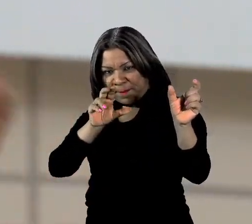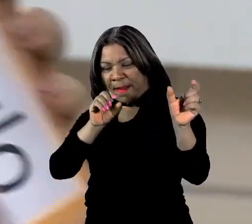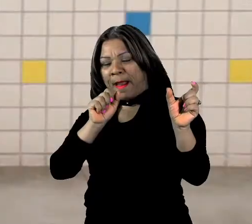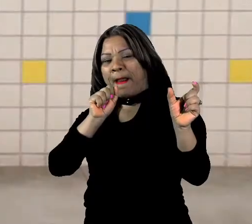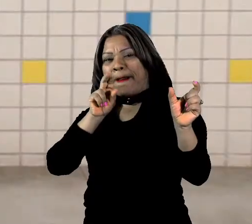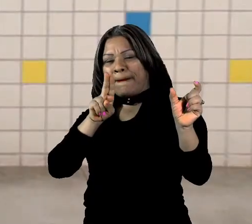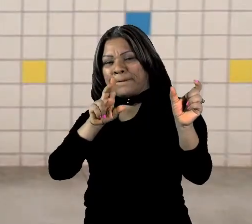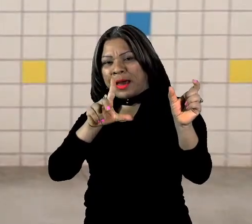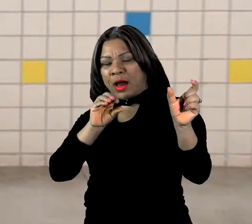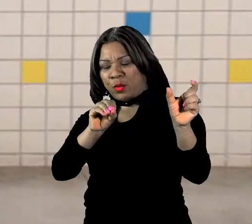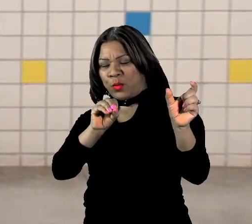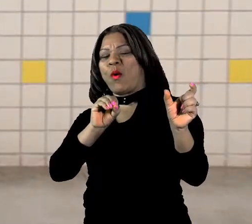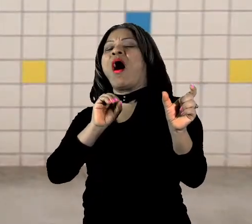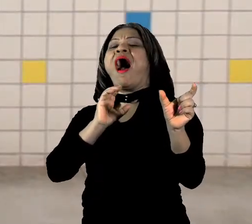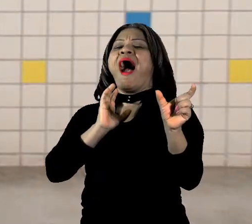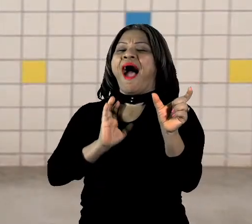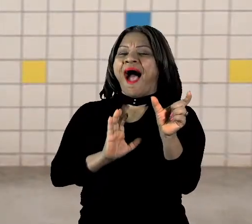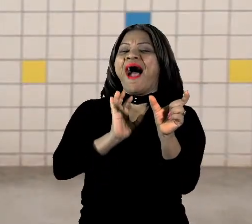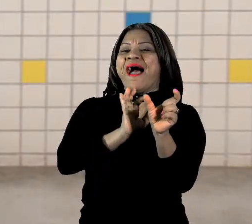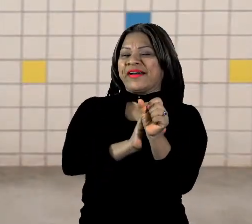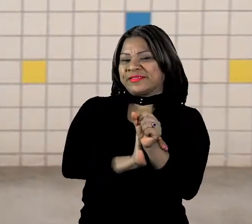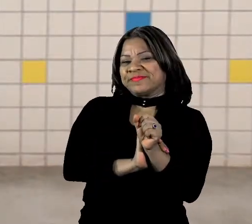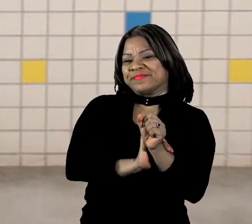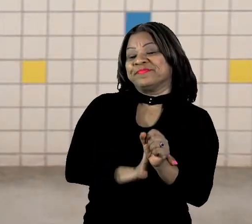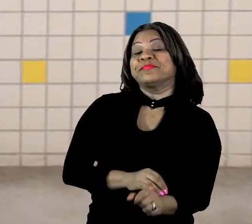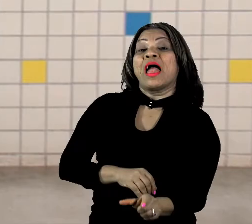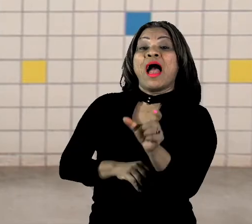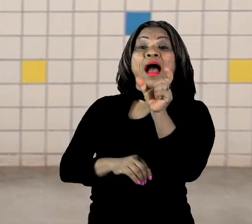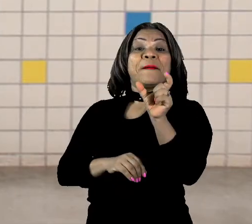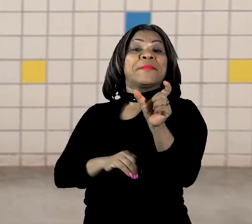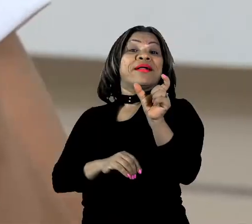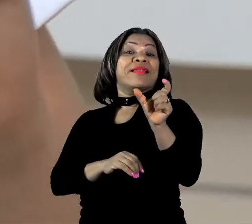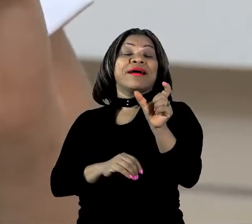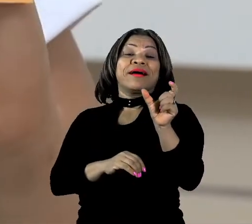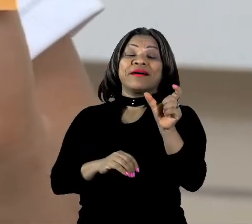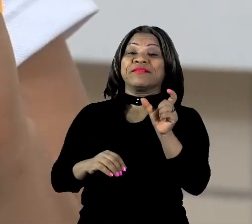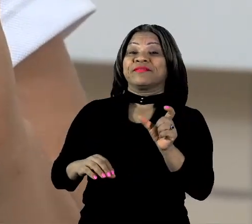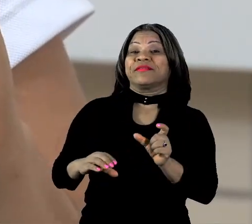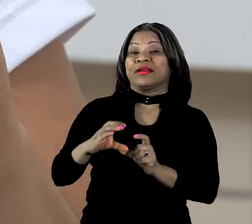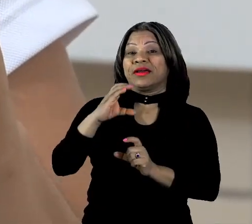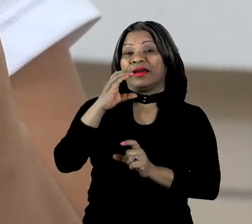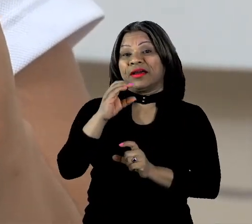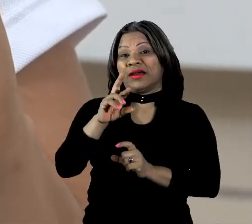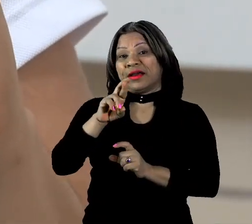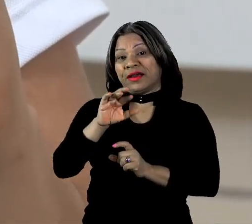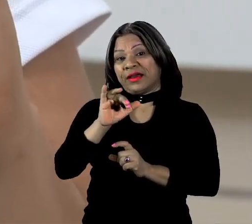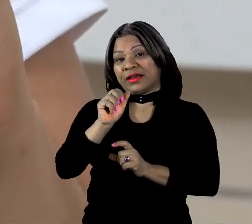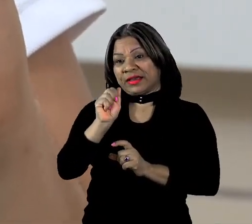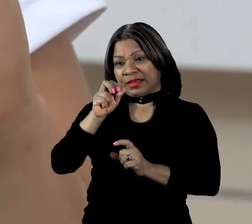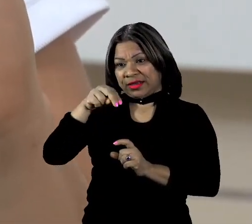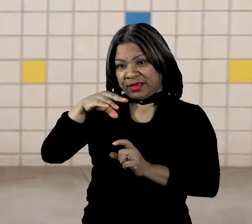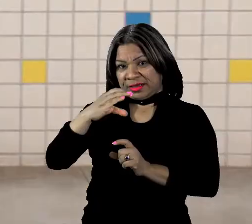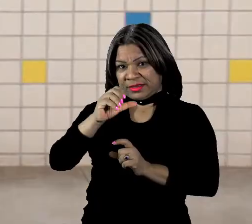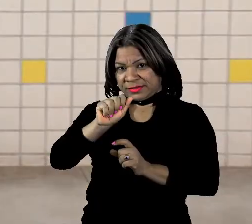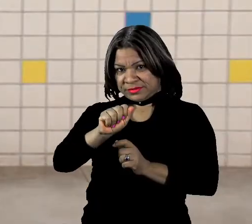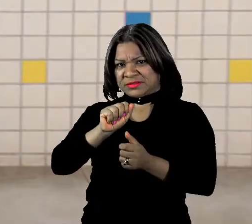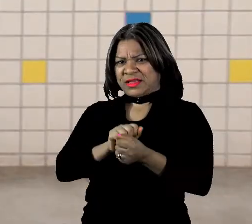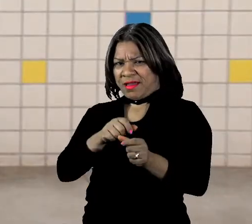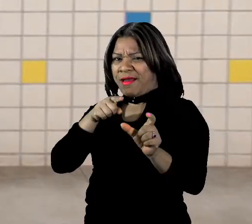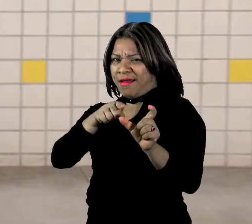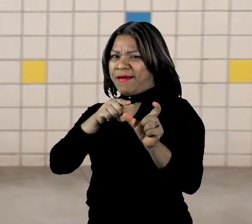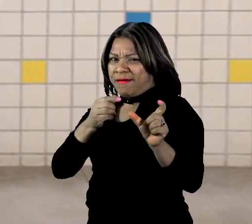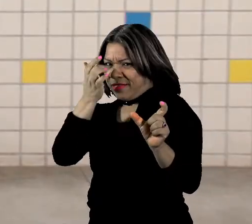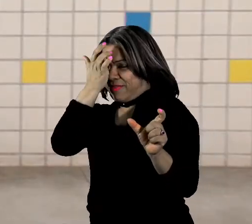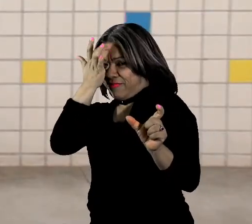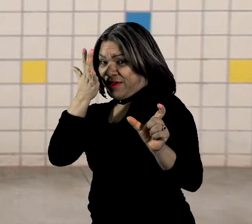entrevista. A palavra criança estava em qual entrevista? Essa é fácil? Não